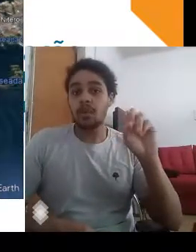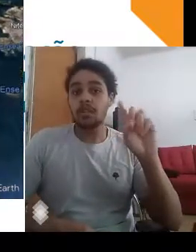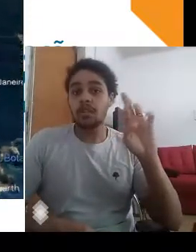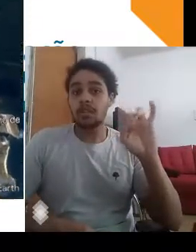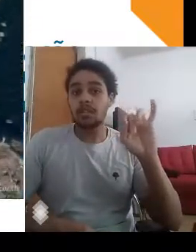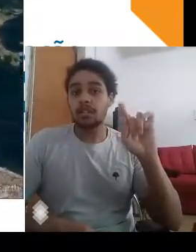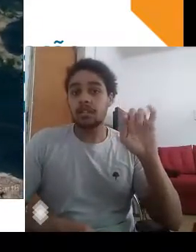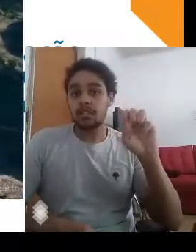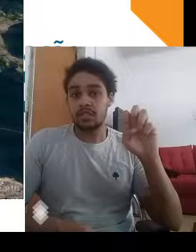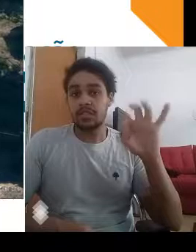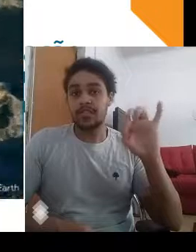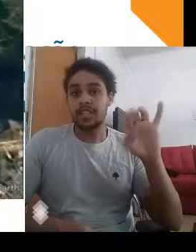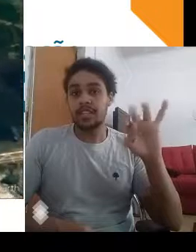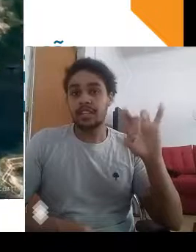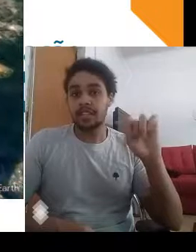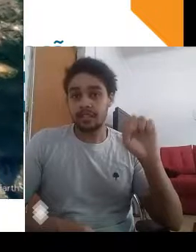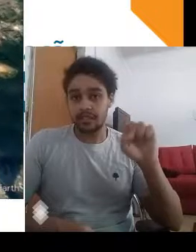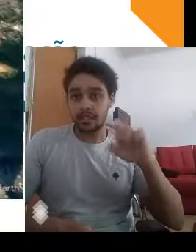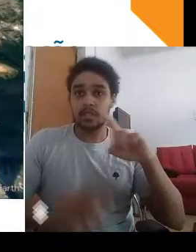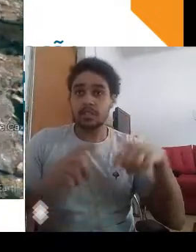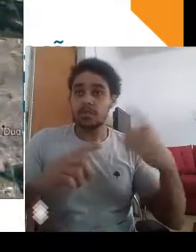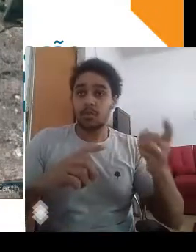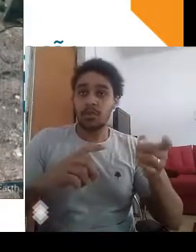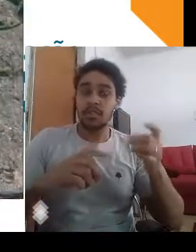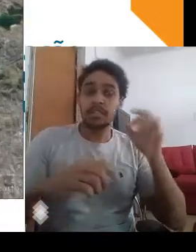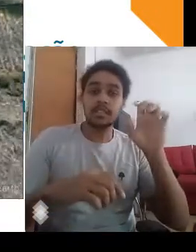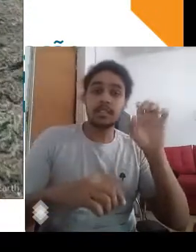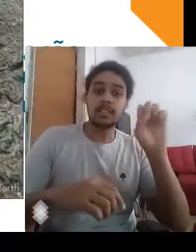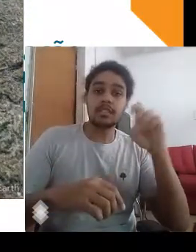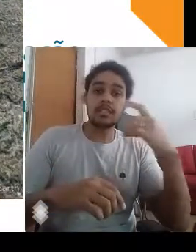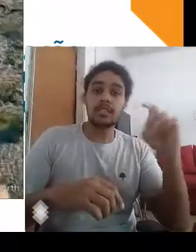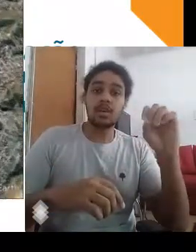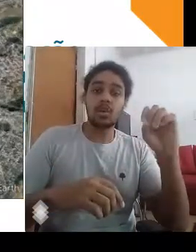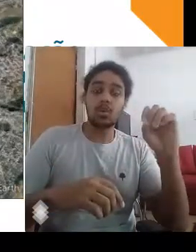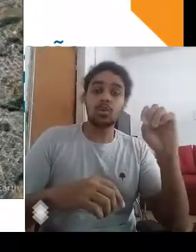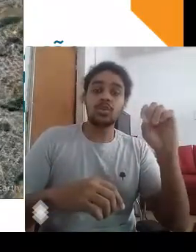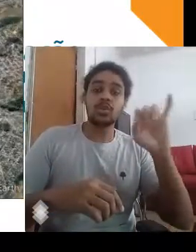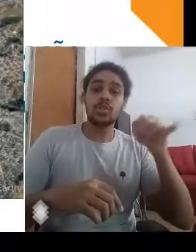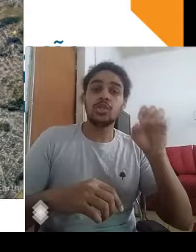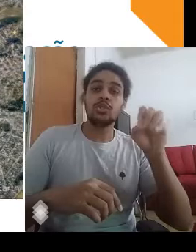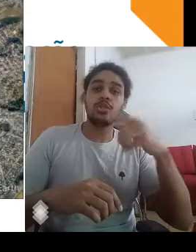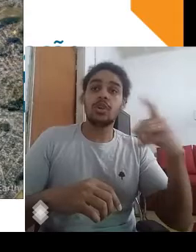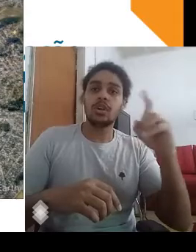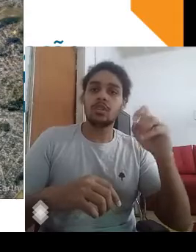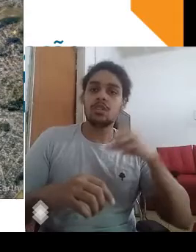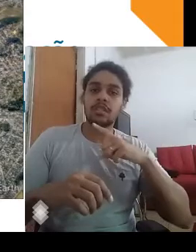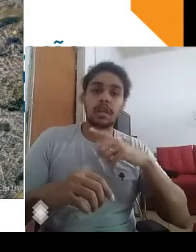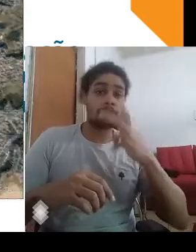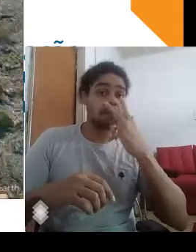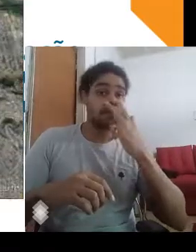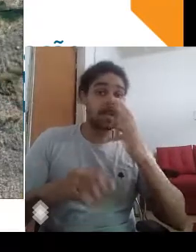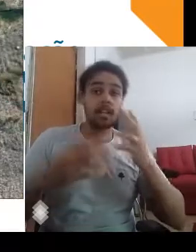Meriti. Então vejam que há esta confusão, digamos assim, em que você não consegue ver os limites.